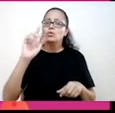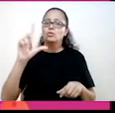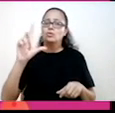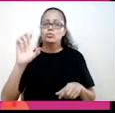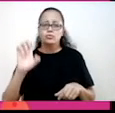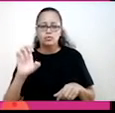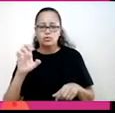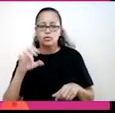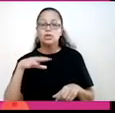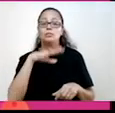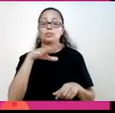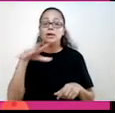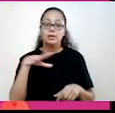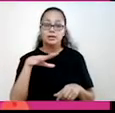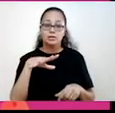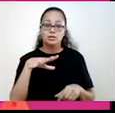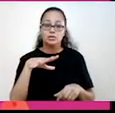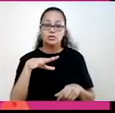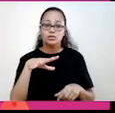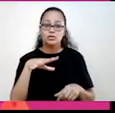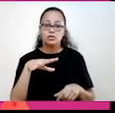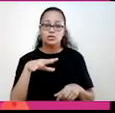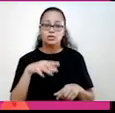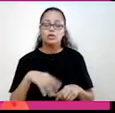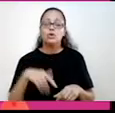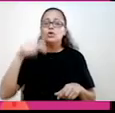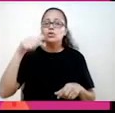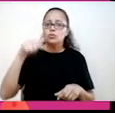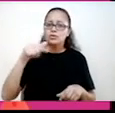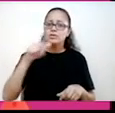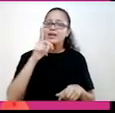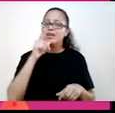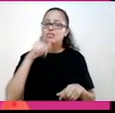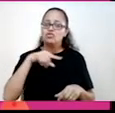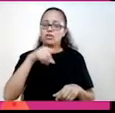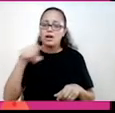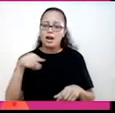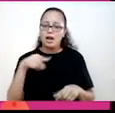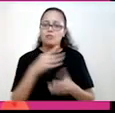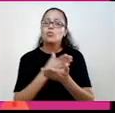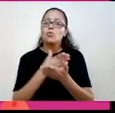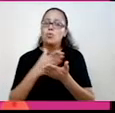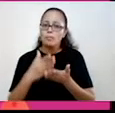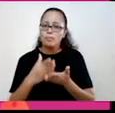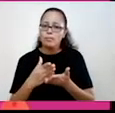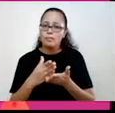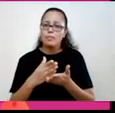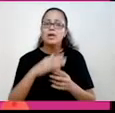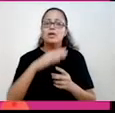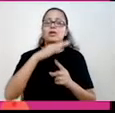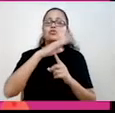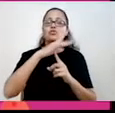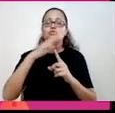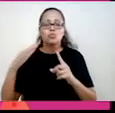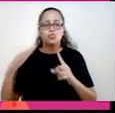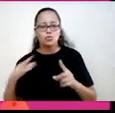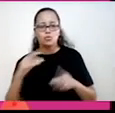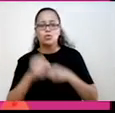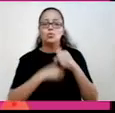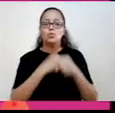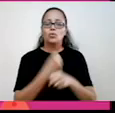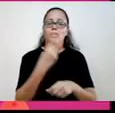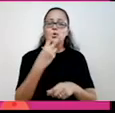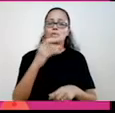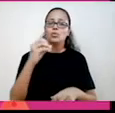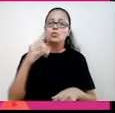aí nós temos uma região que é denominada dos Sete Lagos Chilenos, do início do outono de 2015. Né? Então vocês podem observar aí esse tipo de vegetação